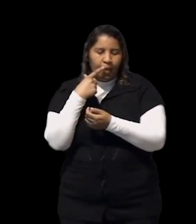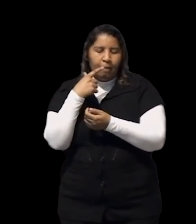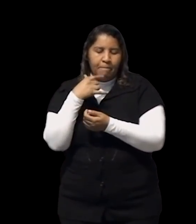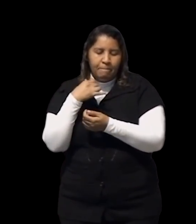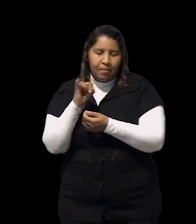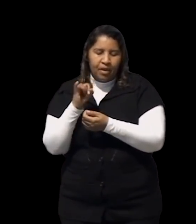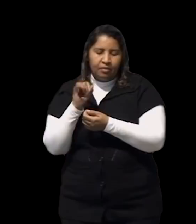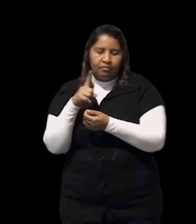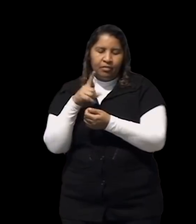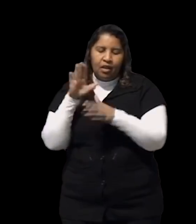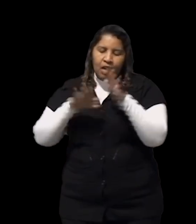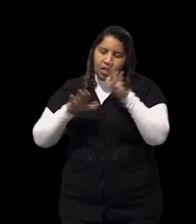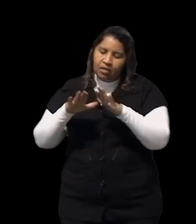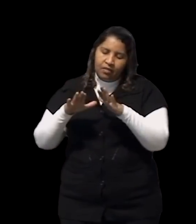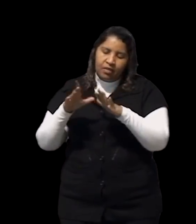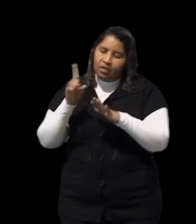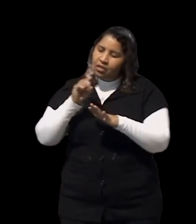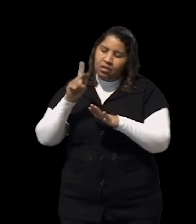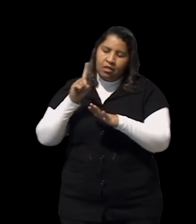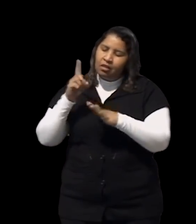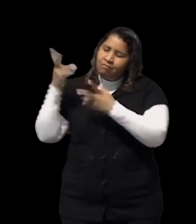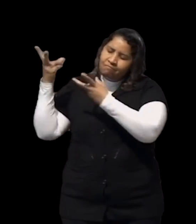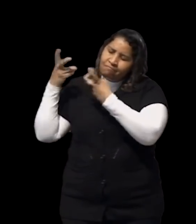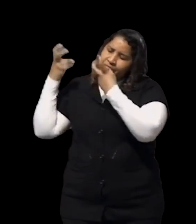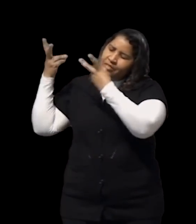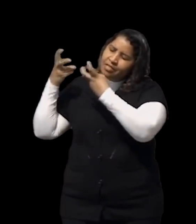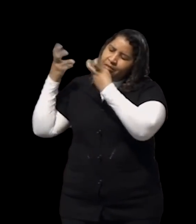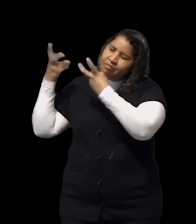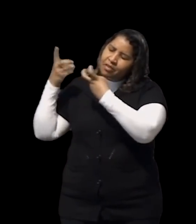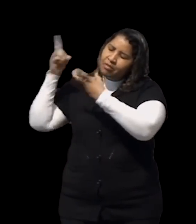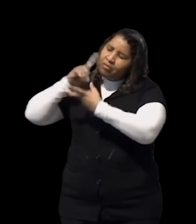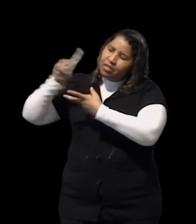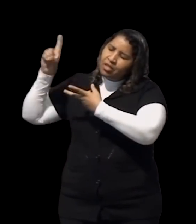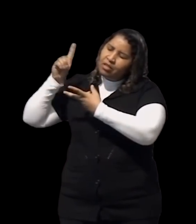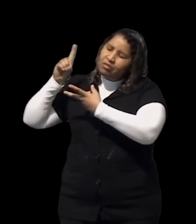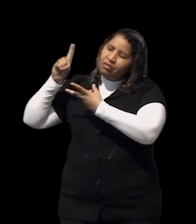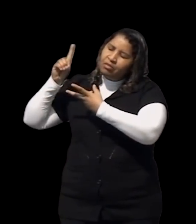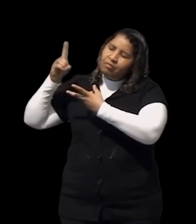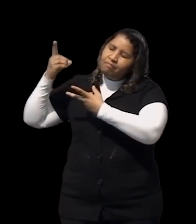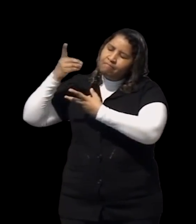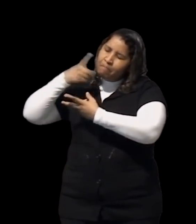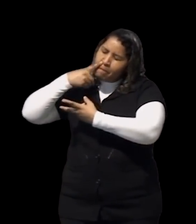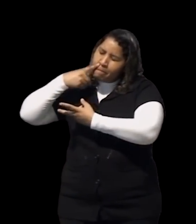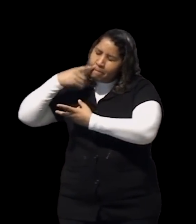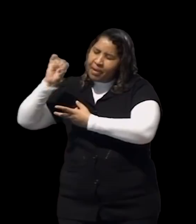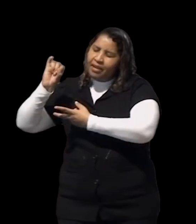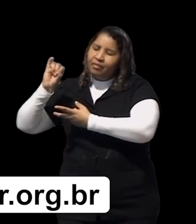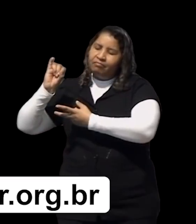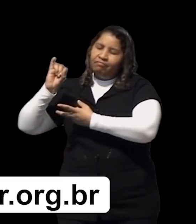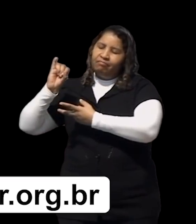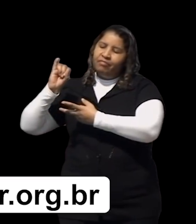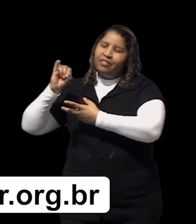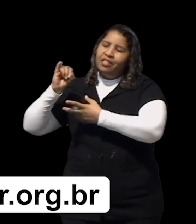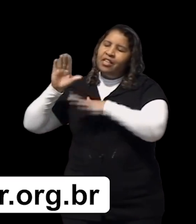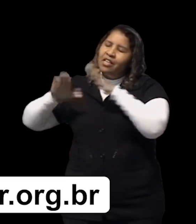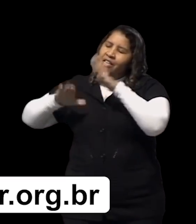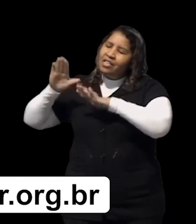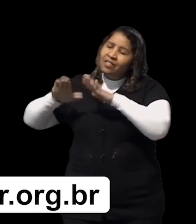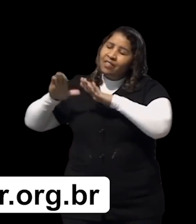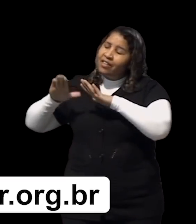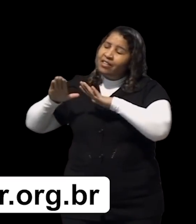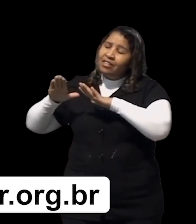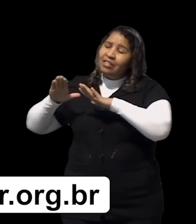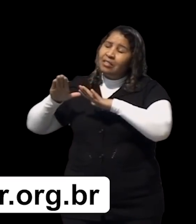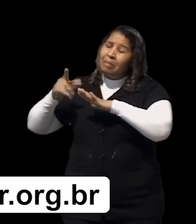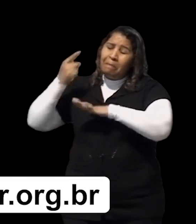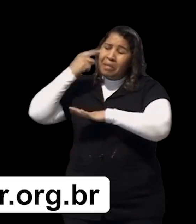Senhor e te tratamos com o chefe e duvidamos o teu amor e queremos viver como escravos se agradando